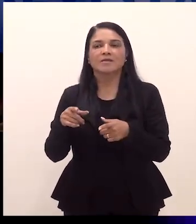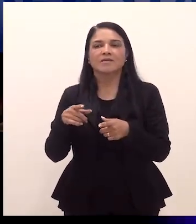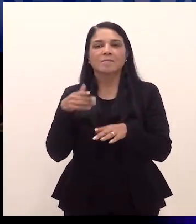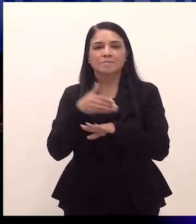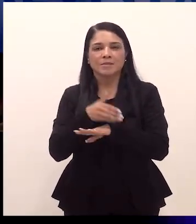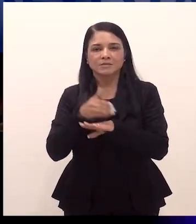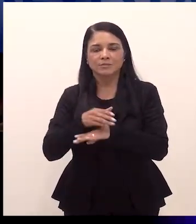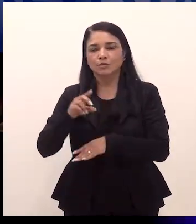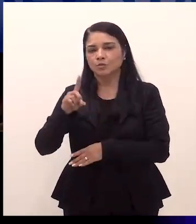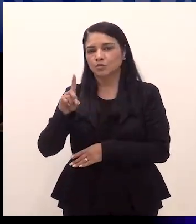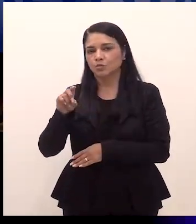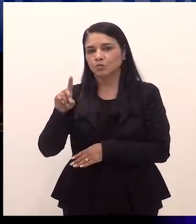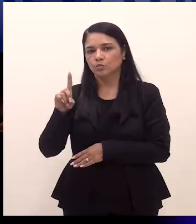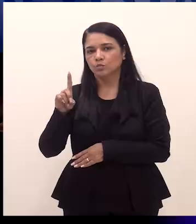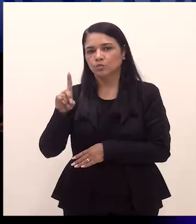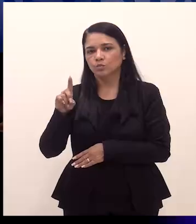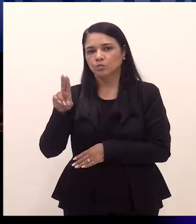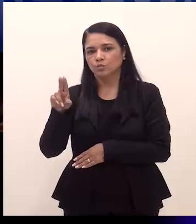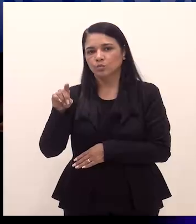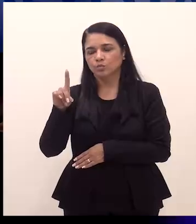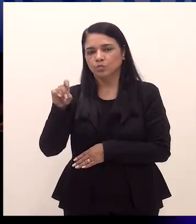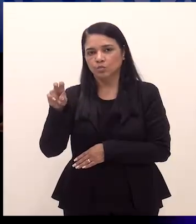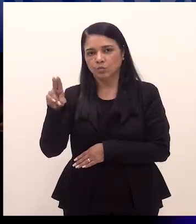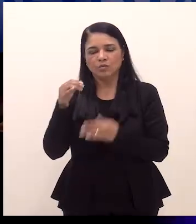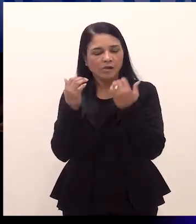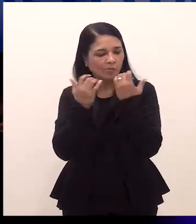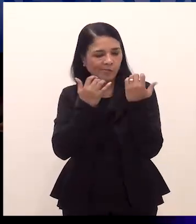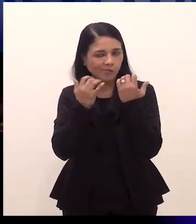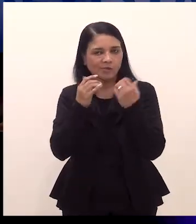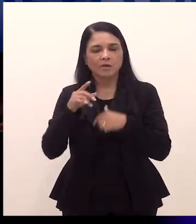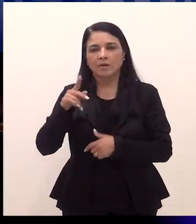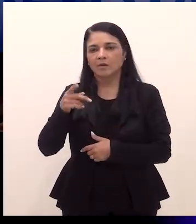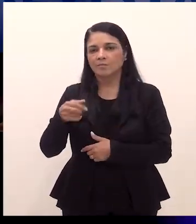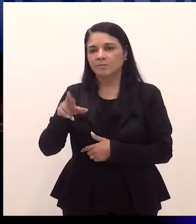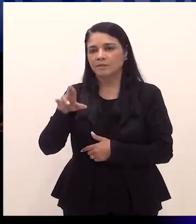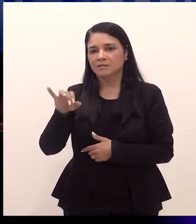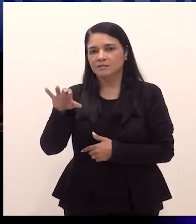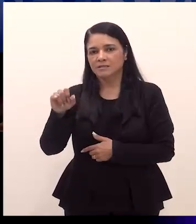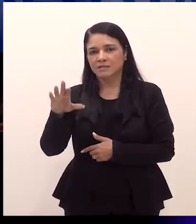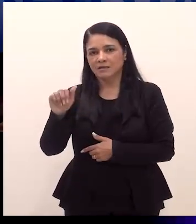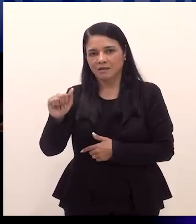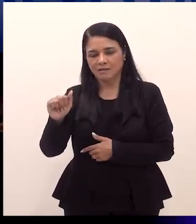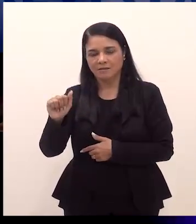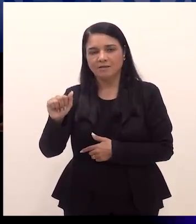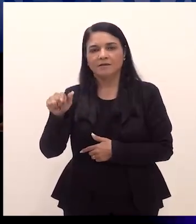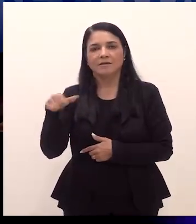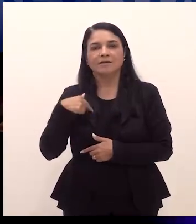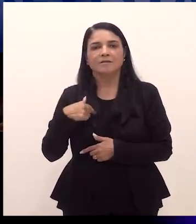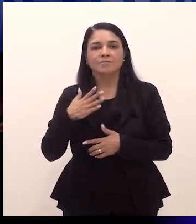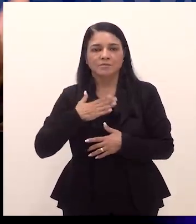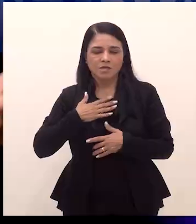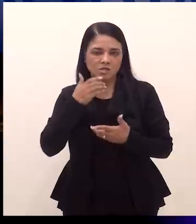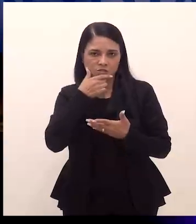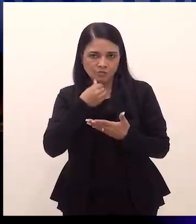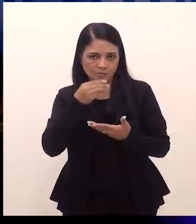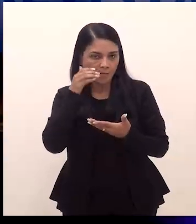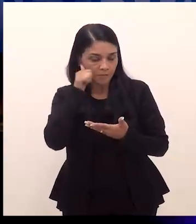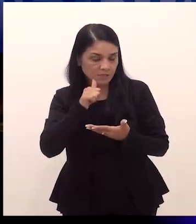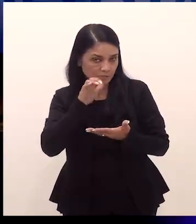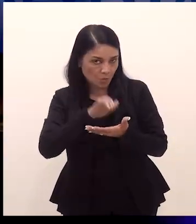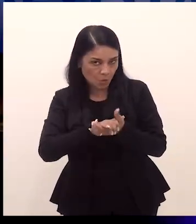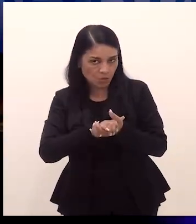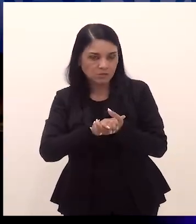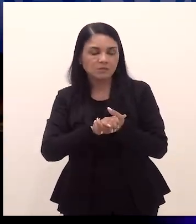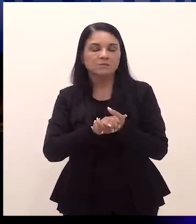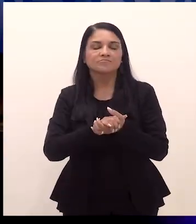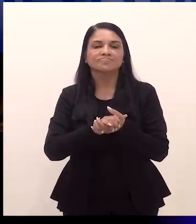e participações maravilhosas. O Dudu da flauta, Dudu Oliveira, e a Priscila Rato, minha esposa. Todos gravaram no álbum, então